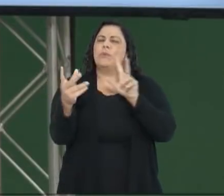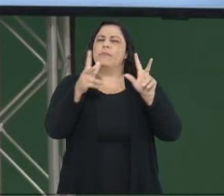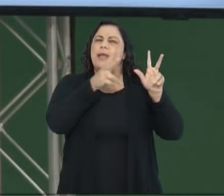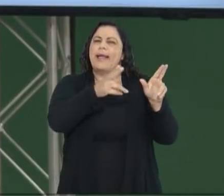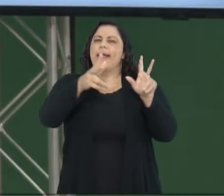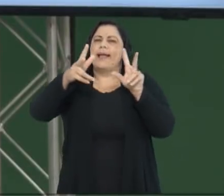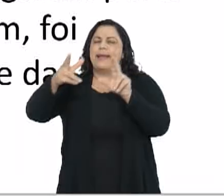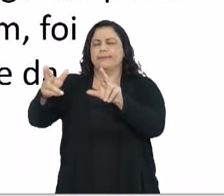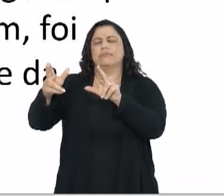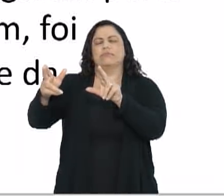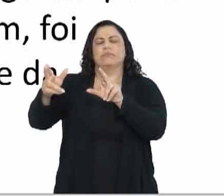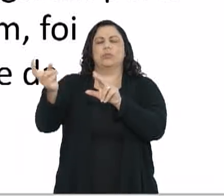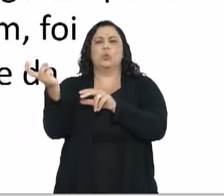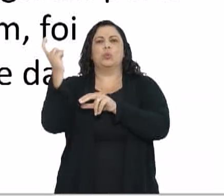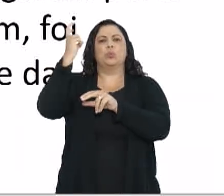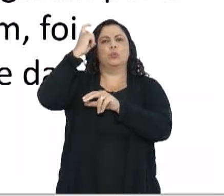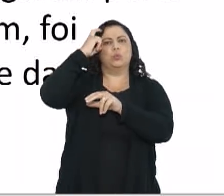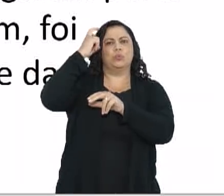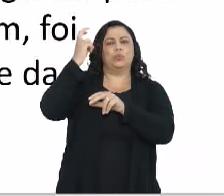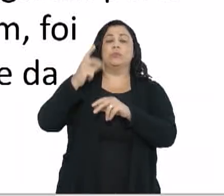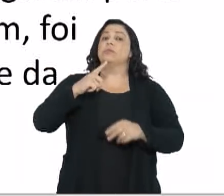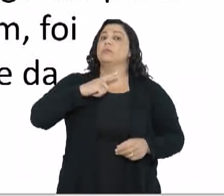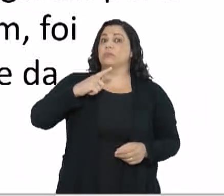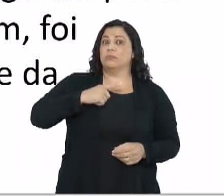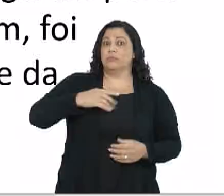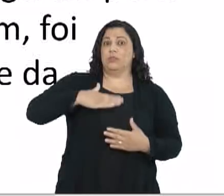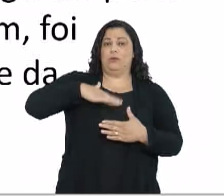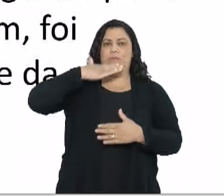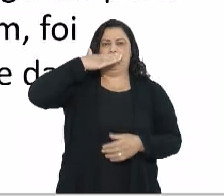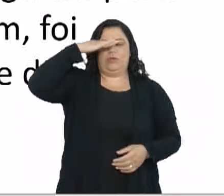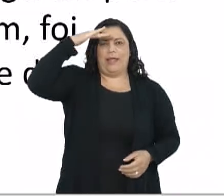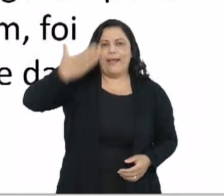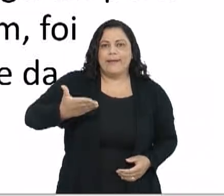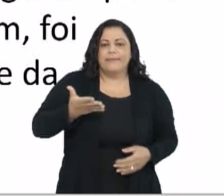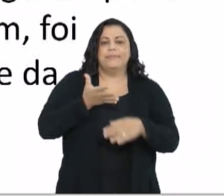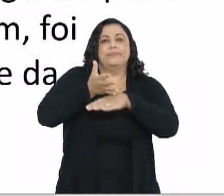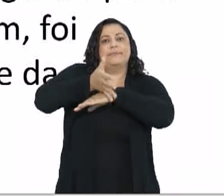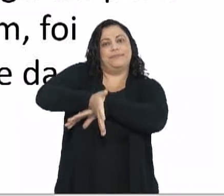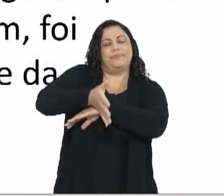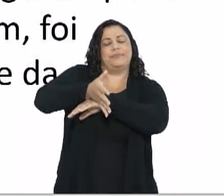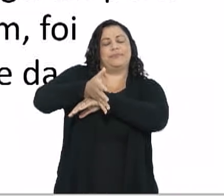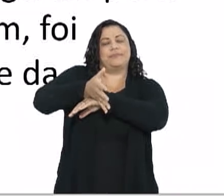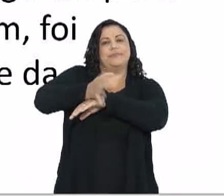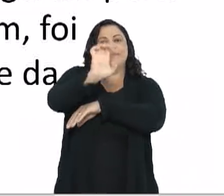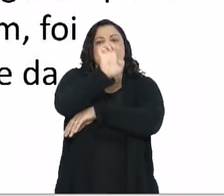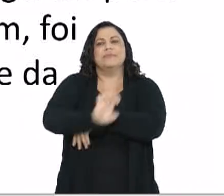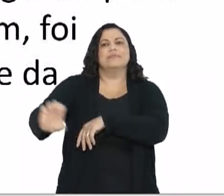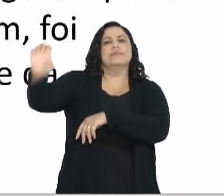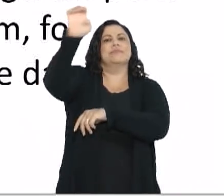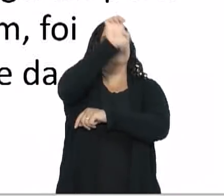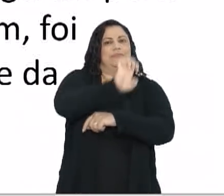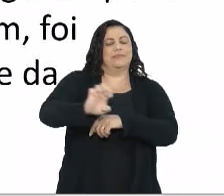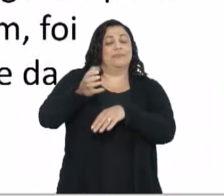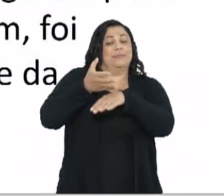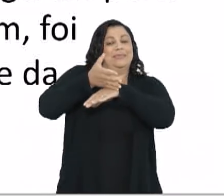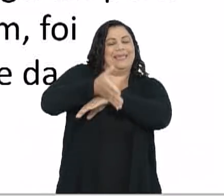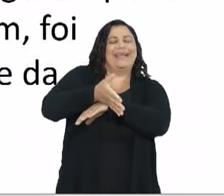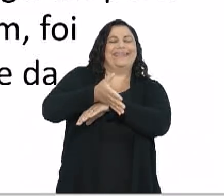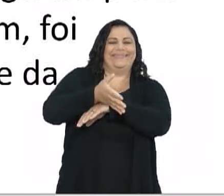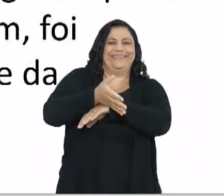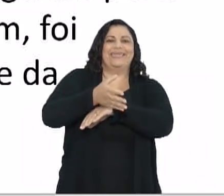Então nós vamos ter os árabes ali, que iniciaram a invasão da Europa pela Península Ibérica, então ali